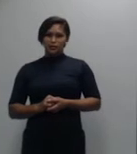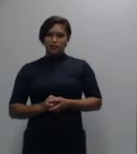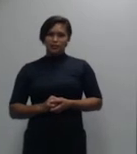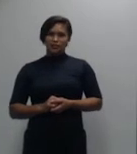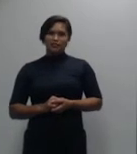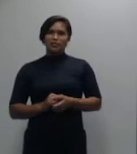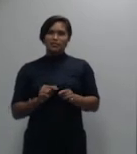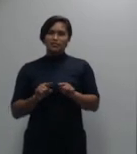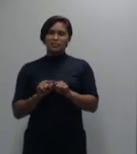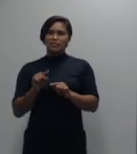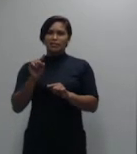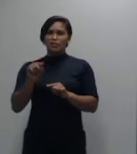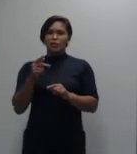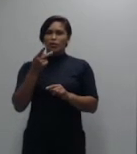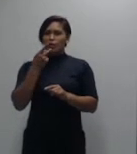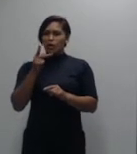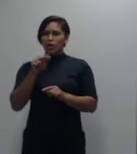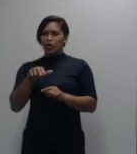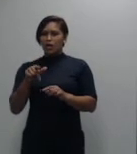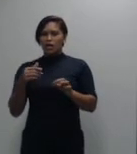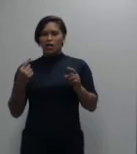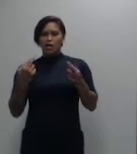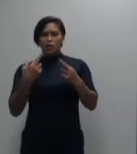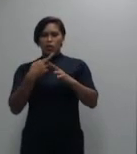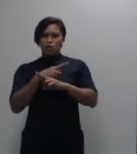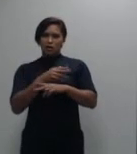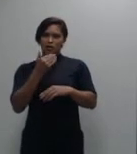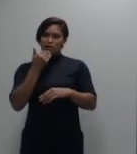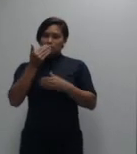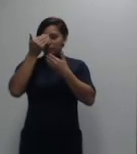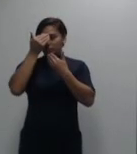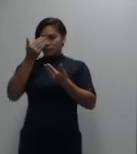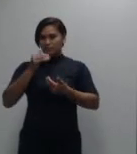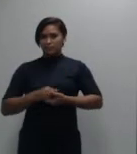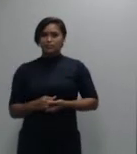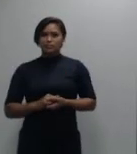costela E aí